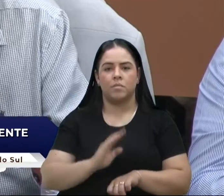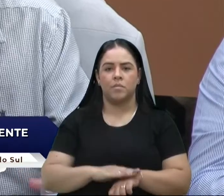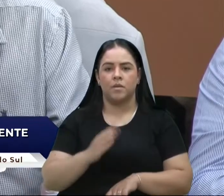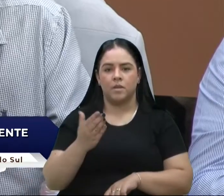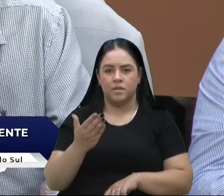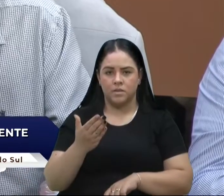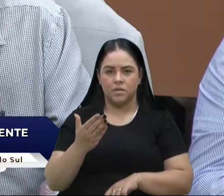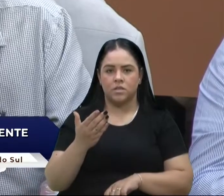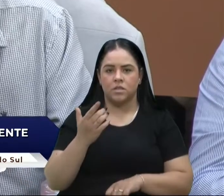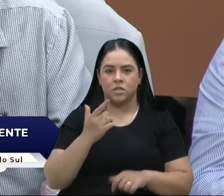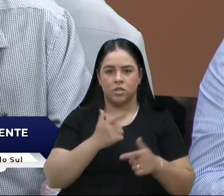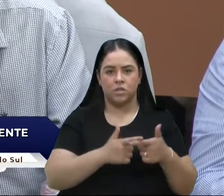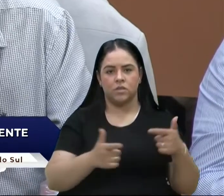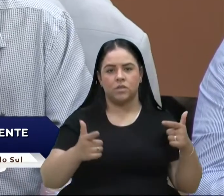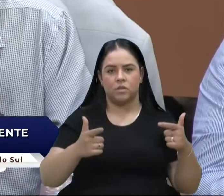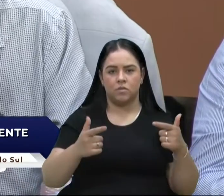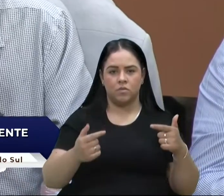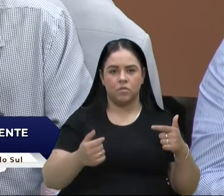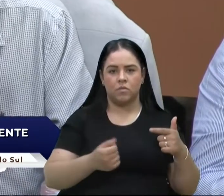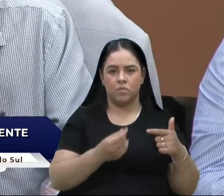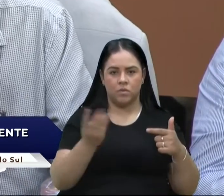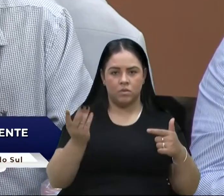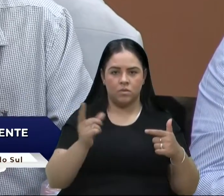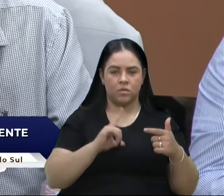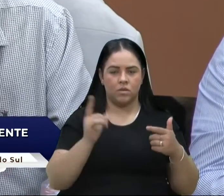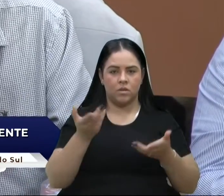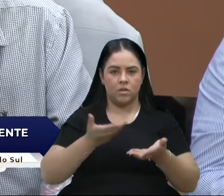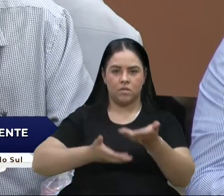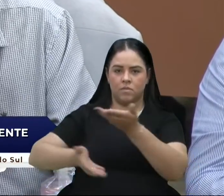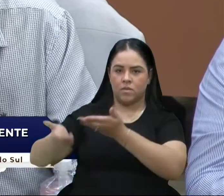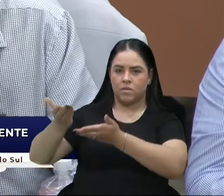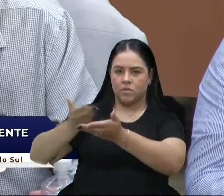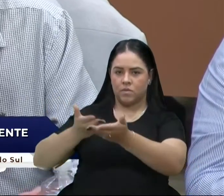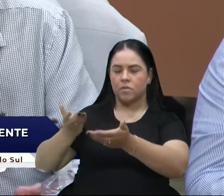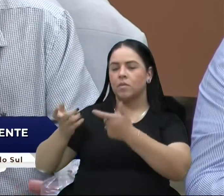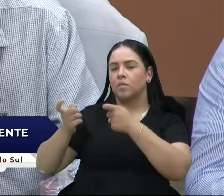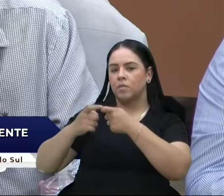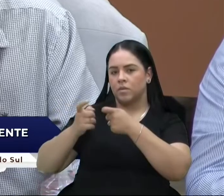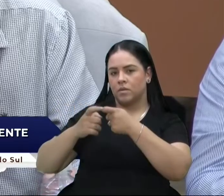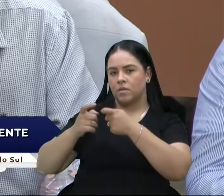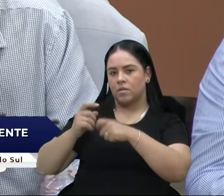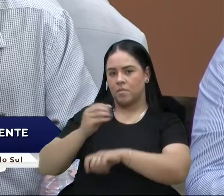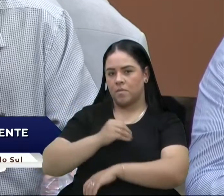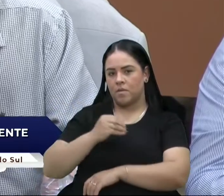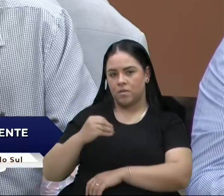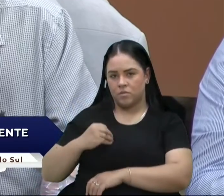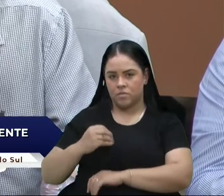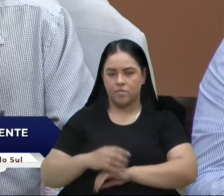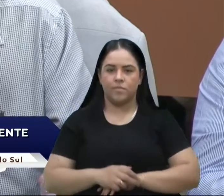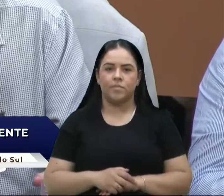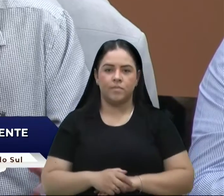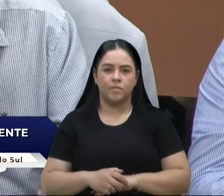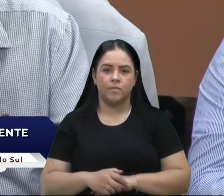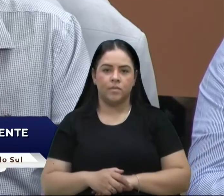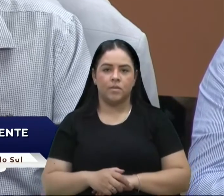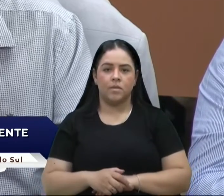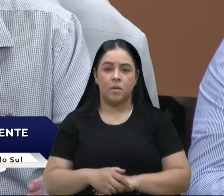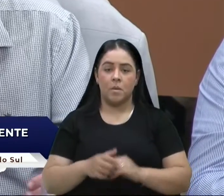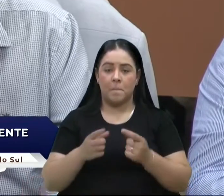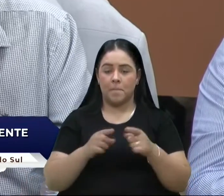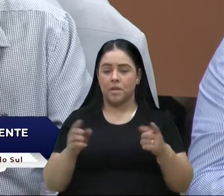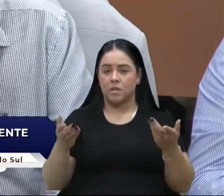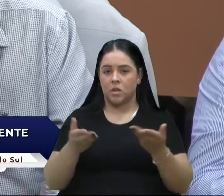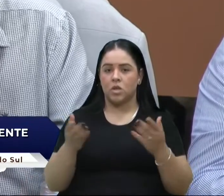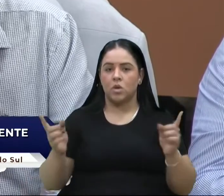e dividir essa força de atendimento das consultas nas UPAs. Agora, graças a